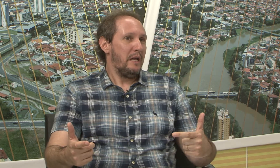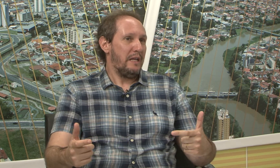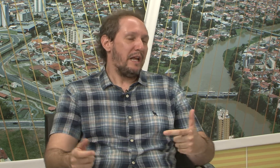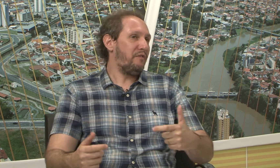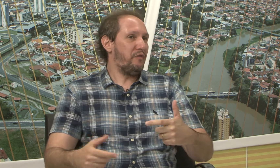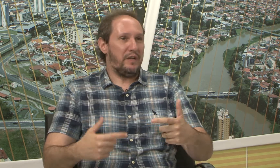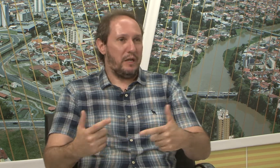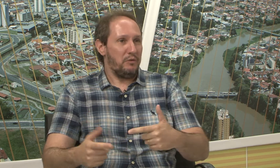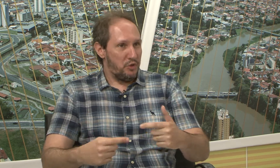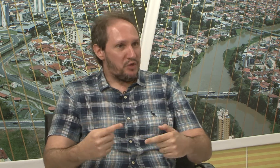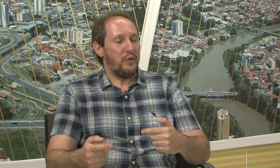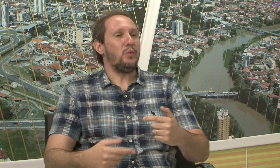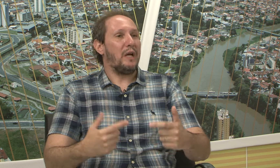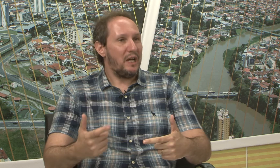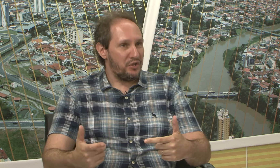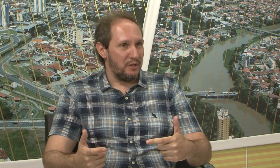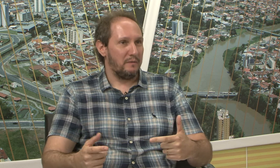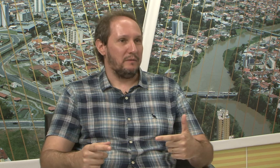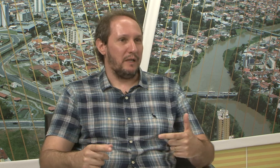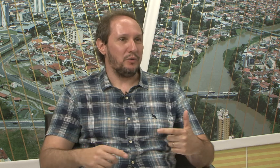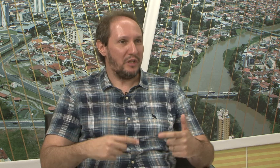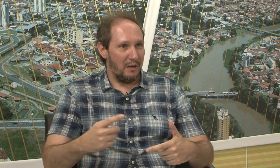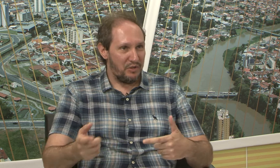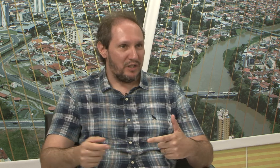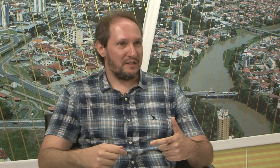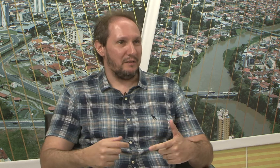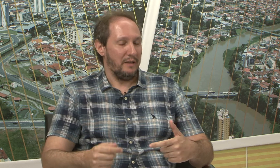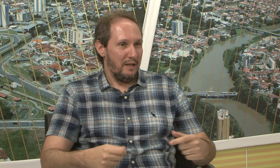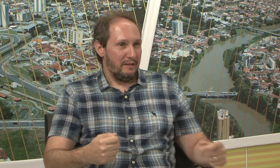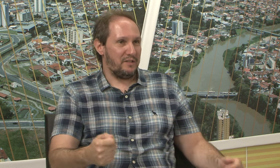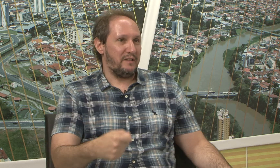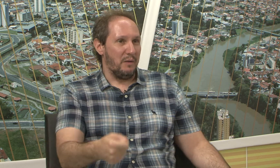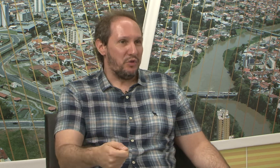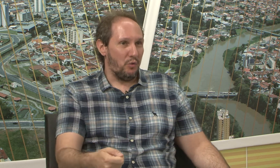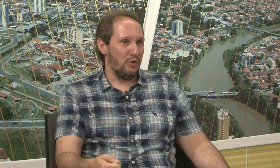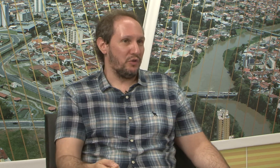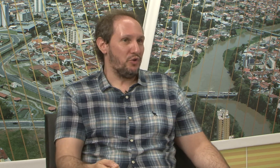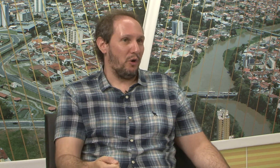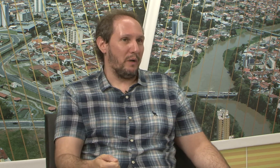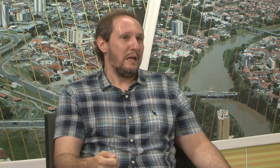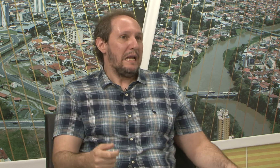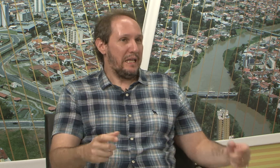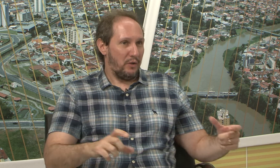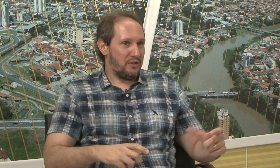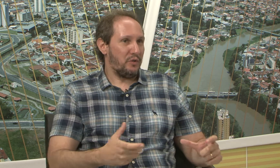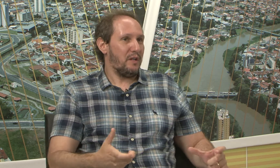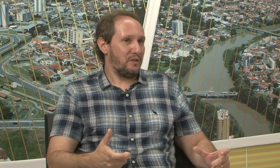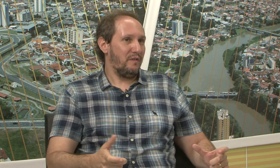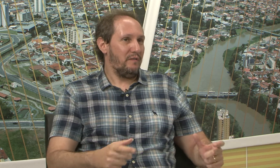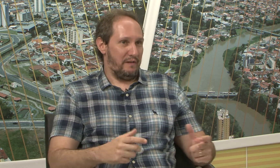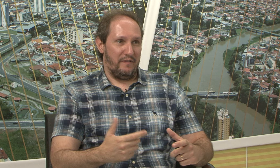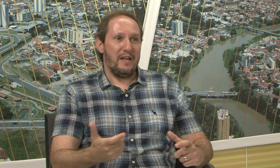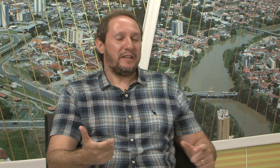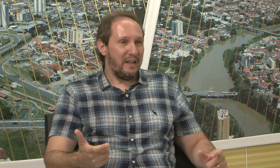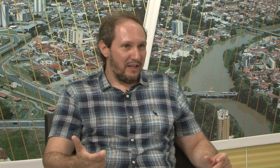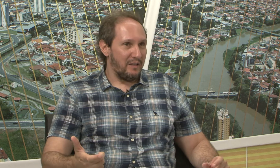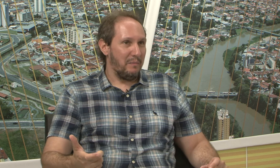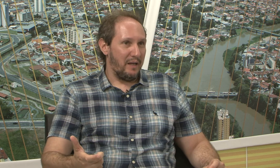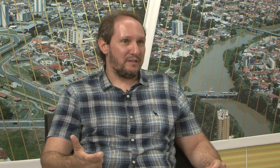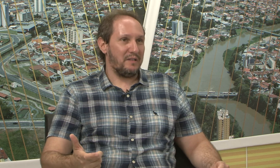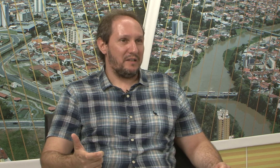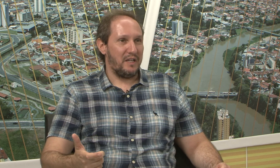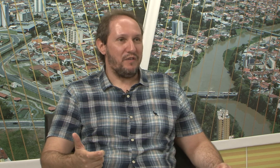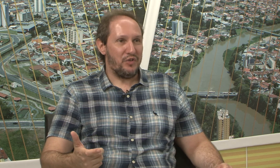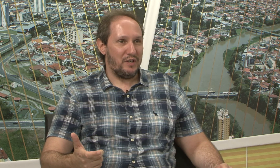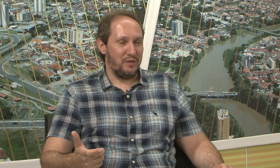já. E aí tinha uma dificuldade, né, no trâmite desse termo de conclusão de obra. Então essa alteração vem atender